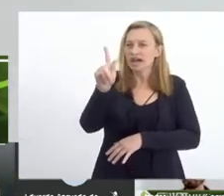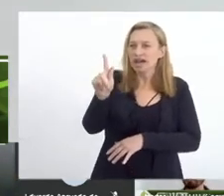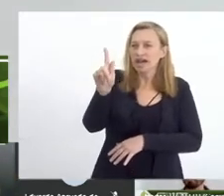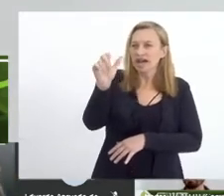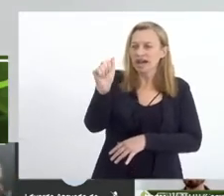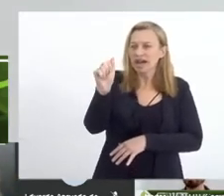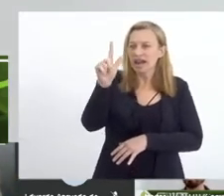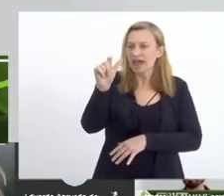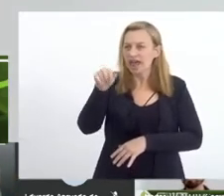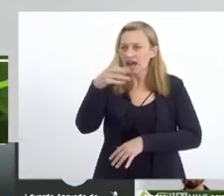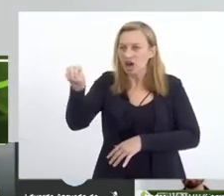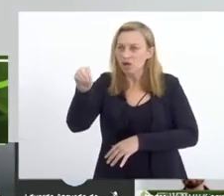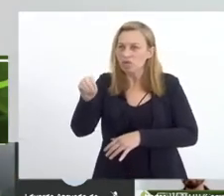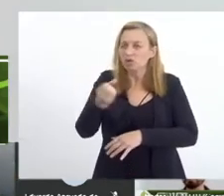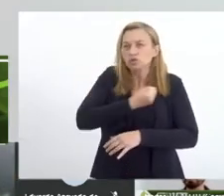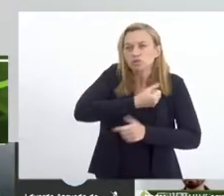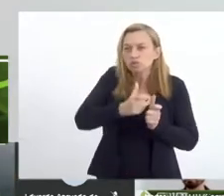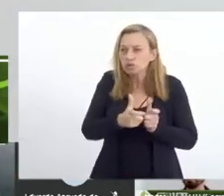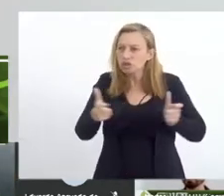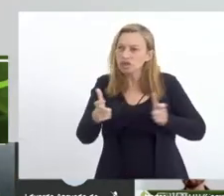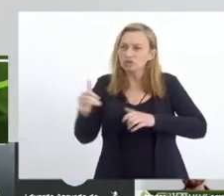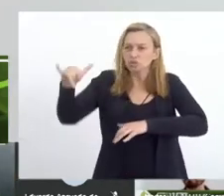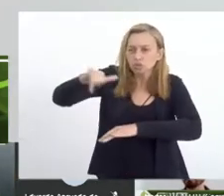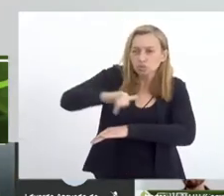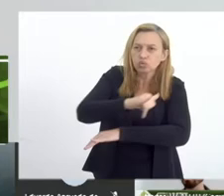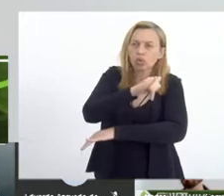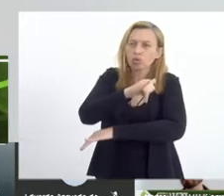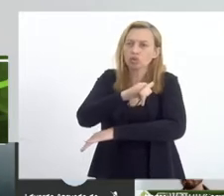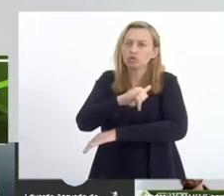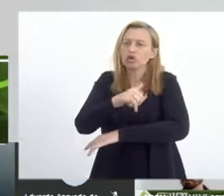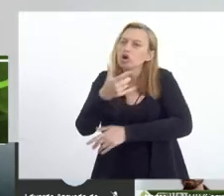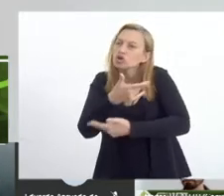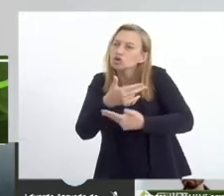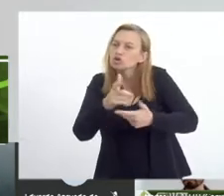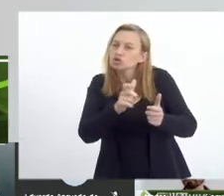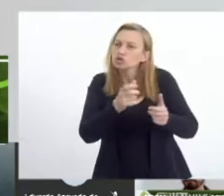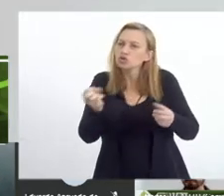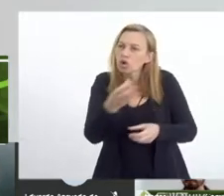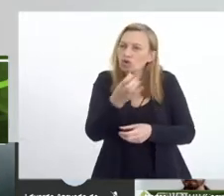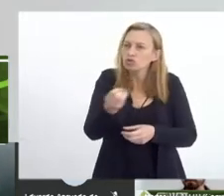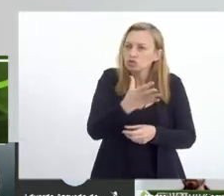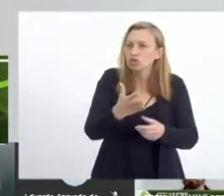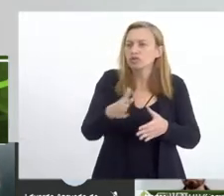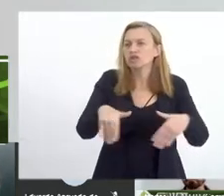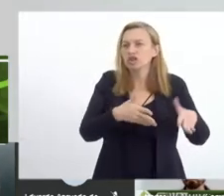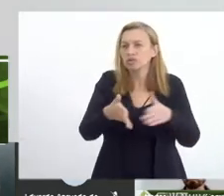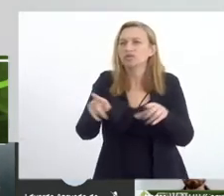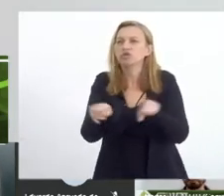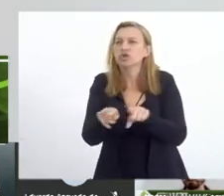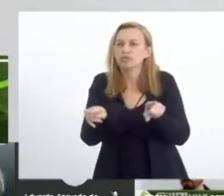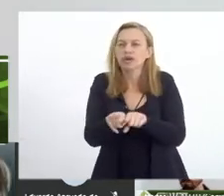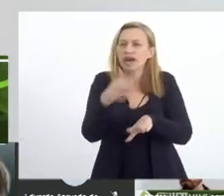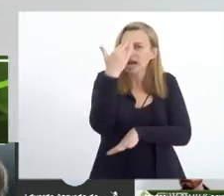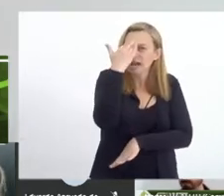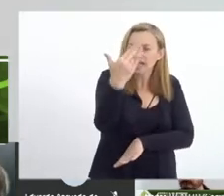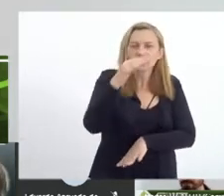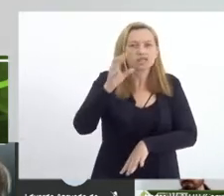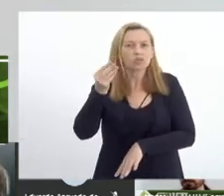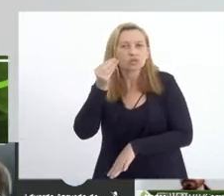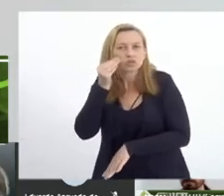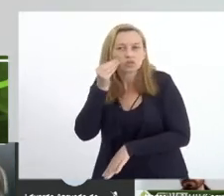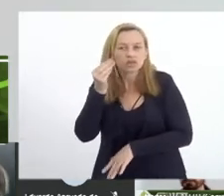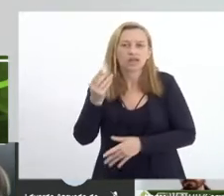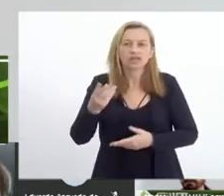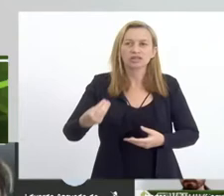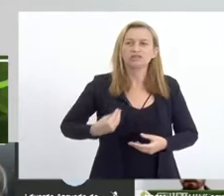estar aumentando essa demanda, novas rotas também, né? E agradeço pela oportunidade aí de